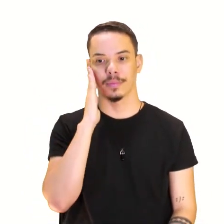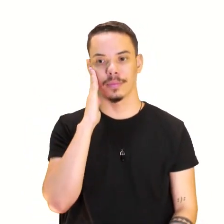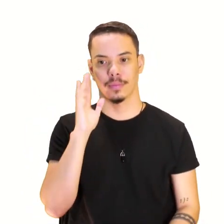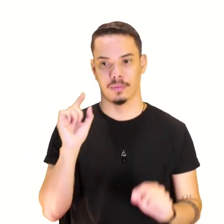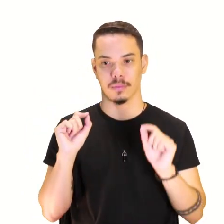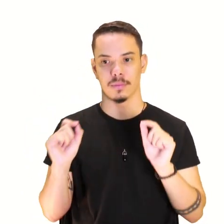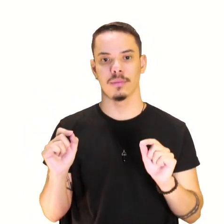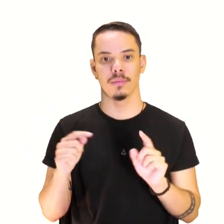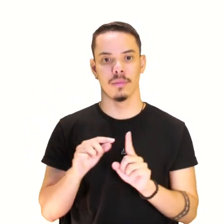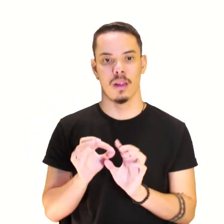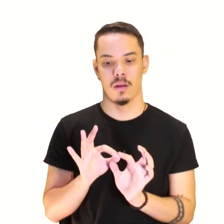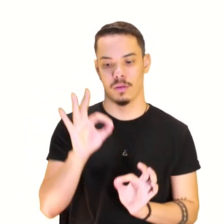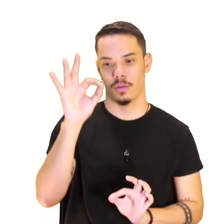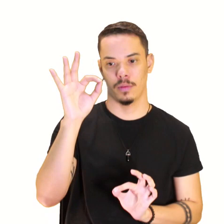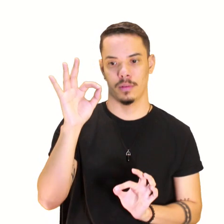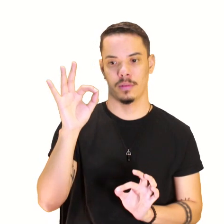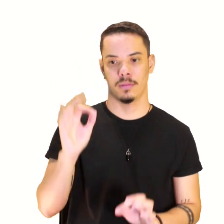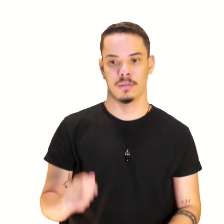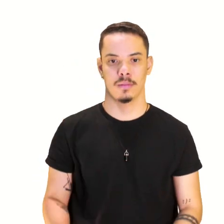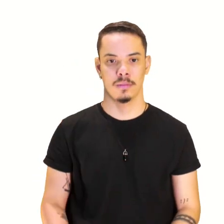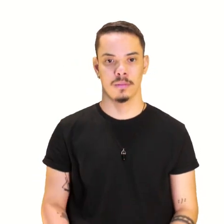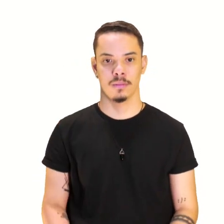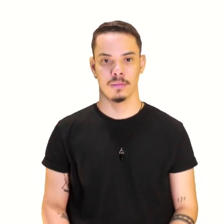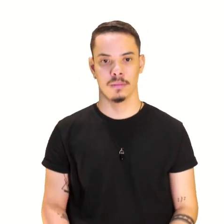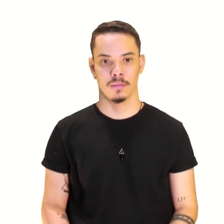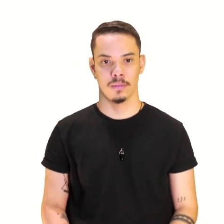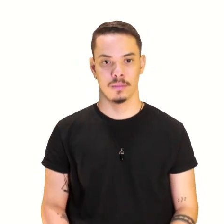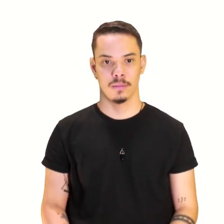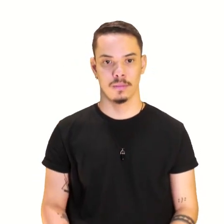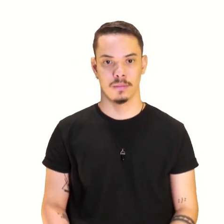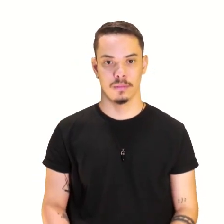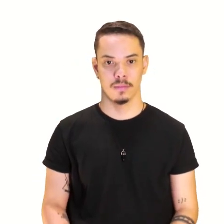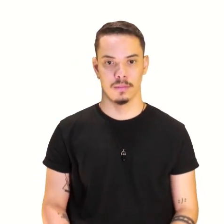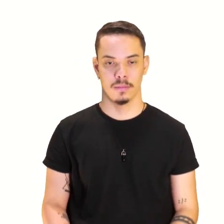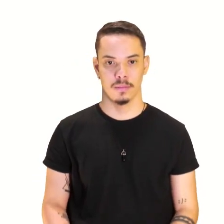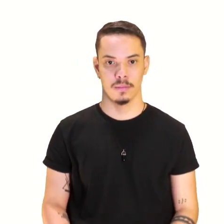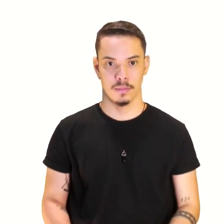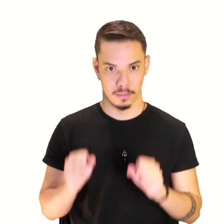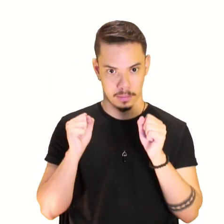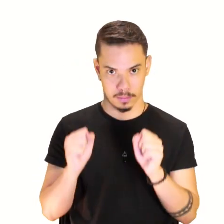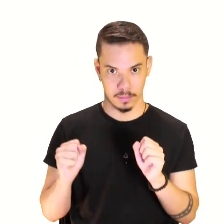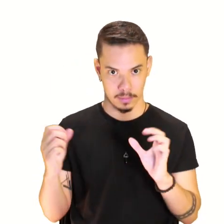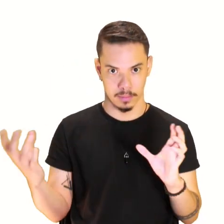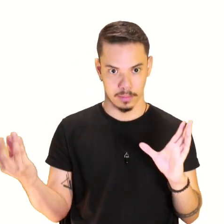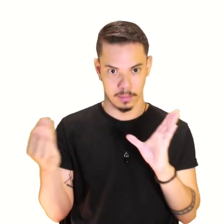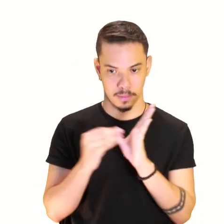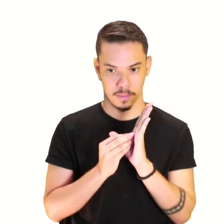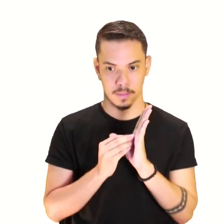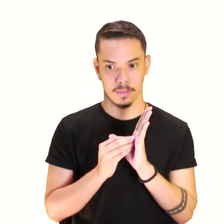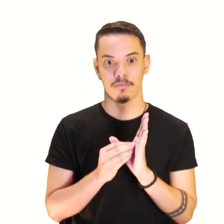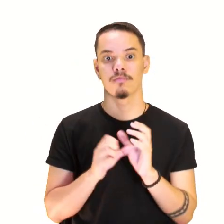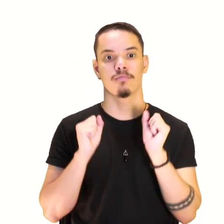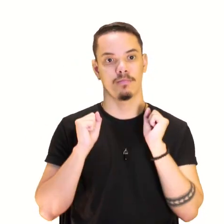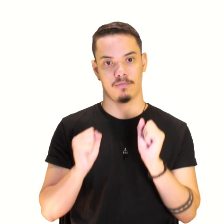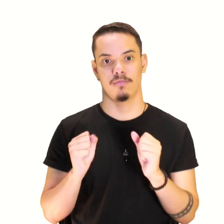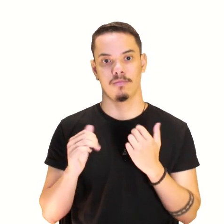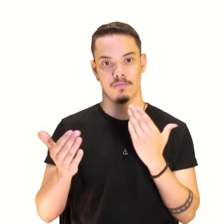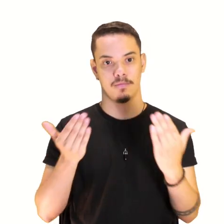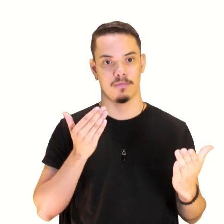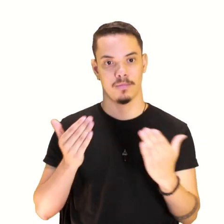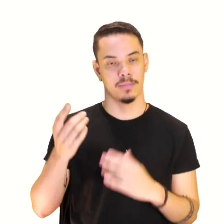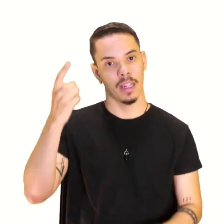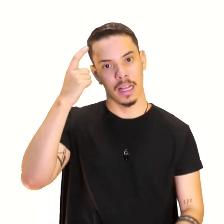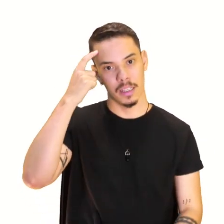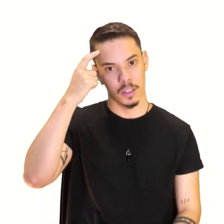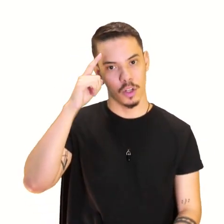a altura do triângulo maior. A gente pode montar uma proporção? Pode? Pode, né? Pode usar o raciocínio